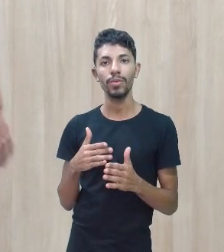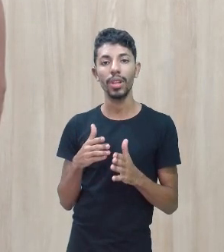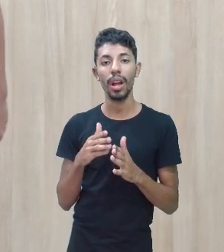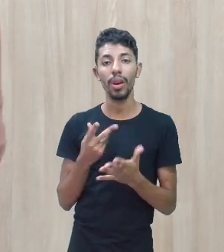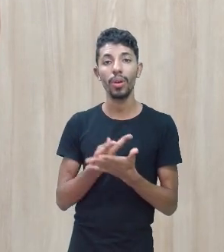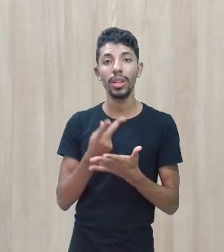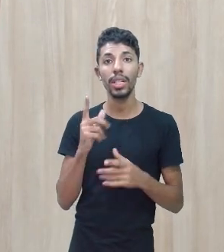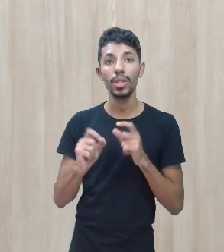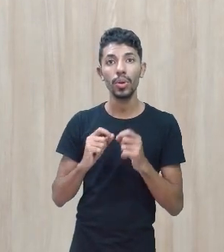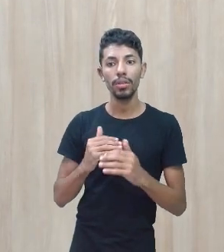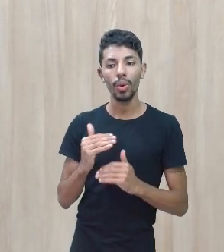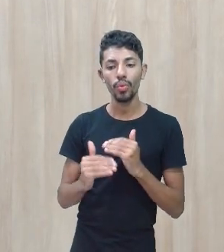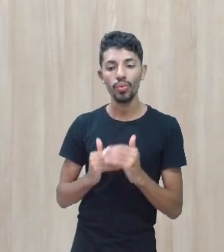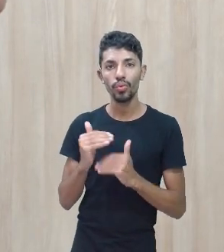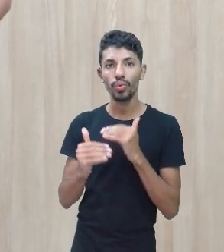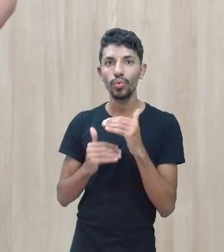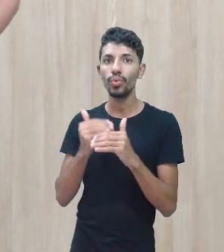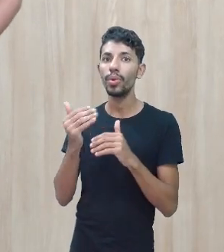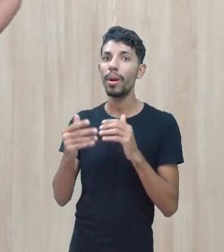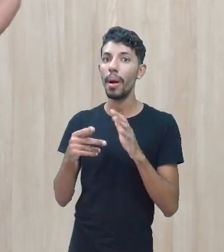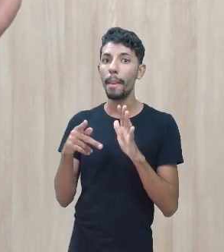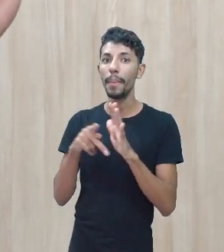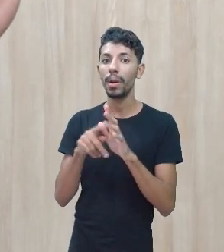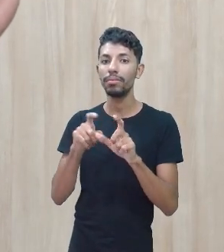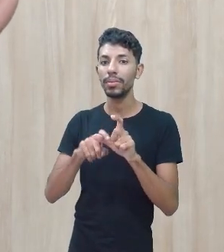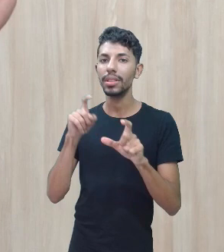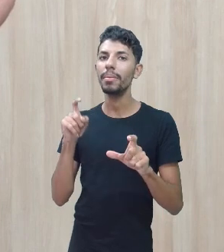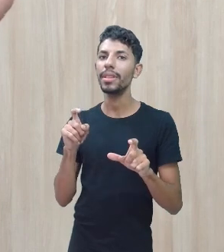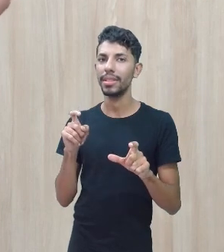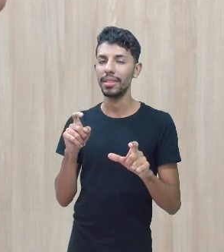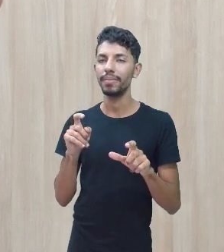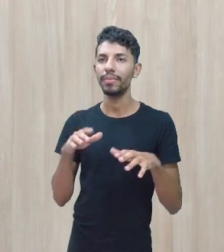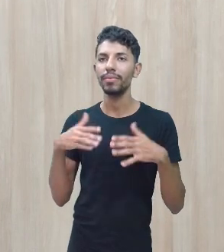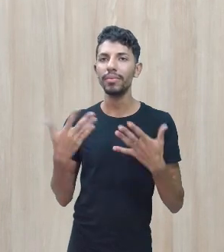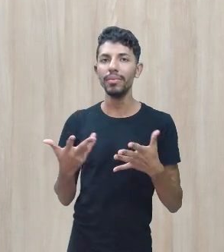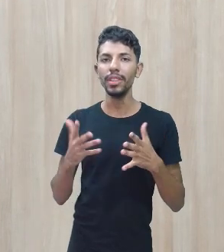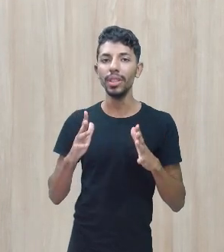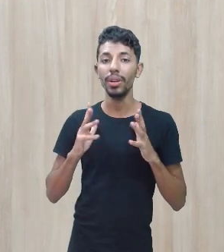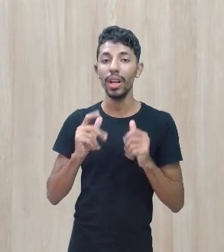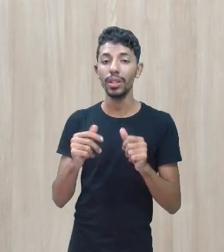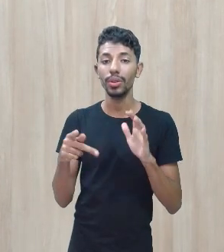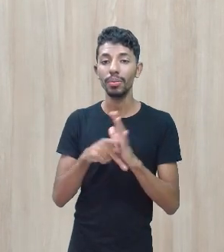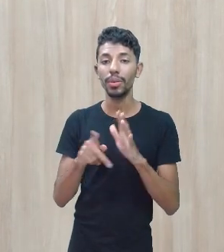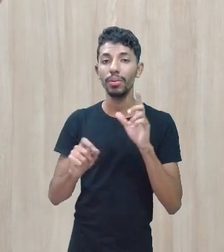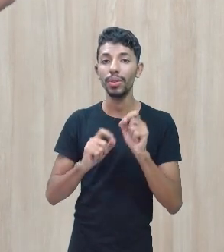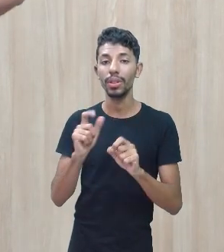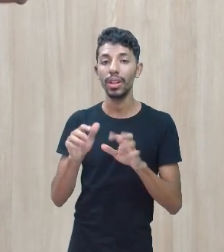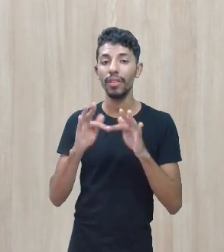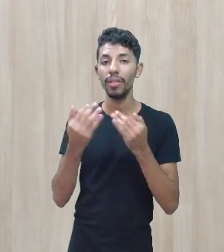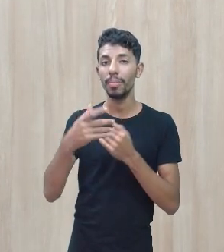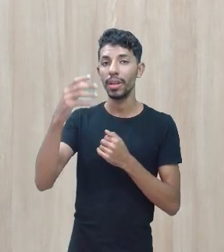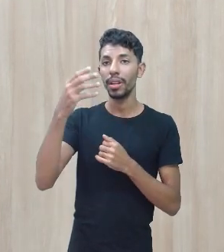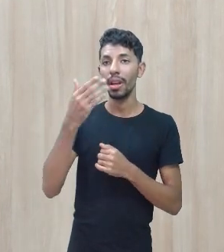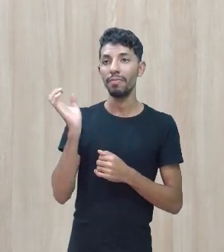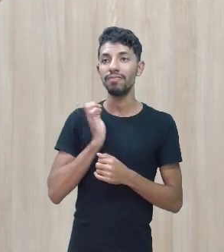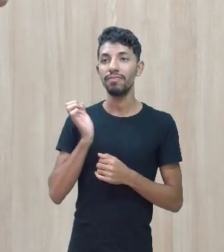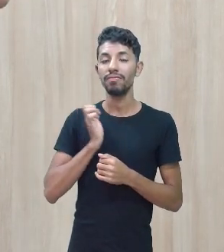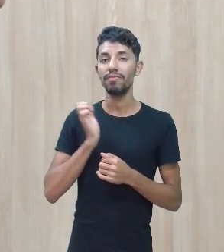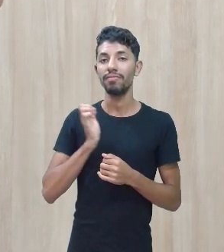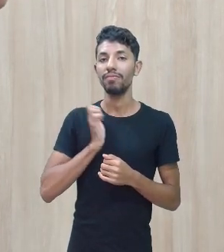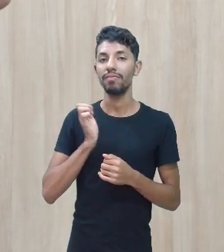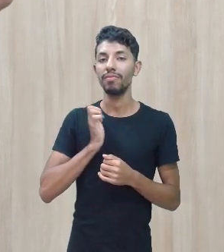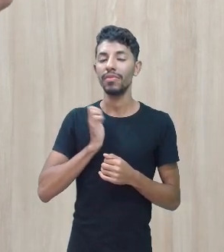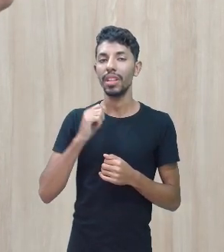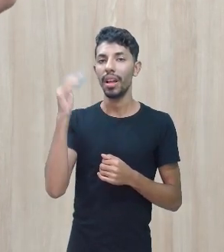encaminhamento da independência do Brasil, sobretudo com a atuação, não é, das elites brasileiras, que vão fazer cada vez mais